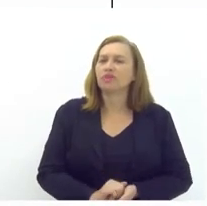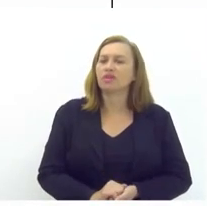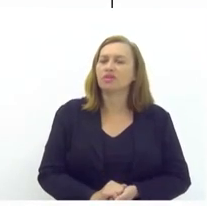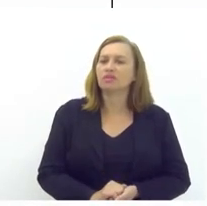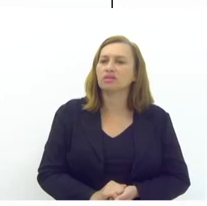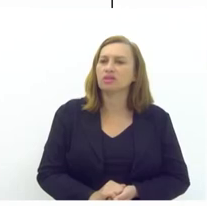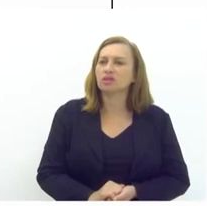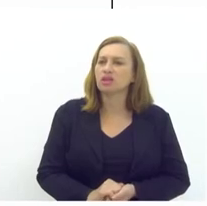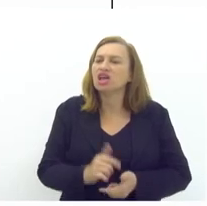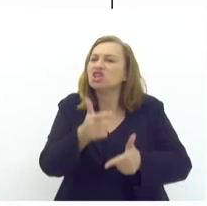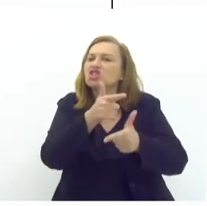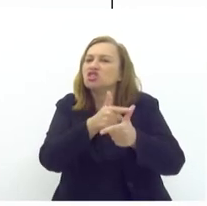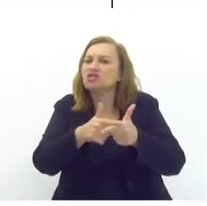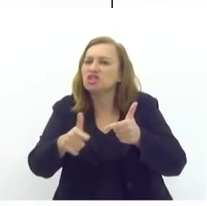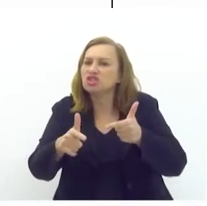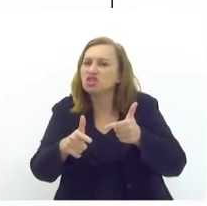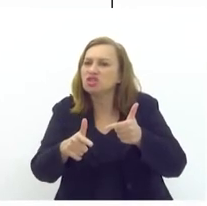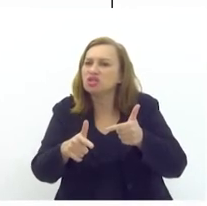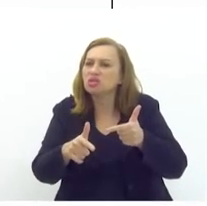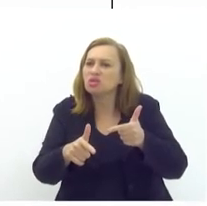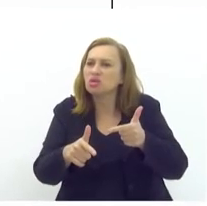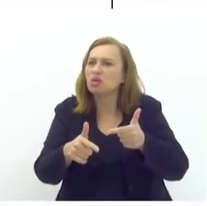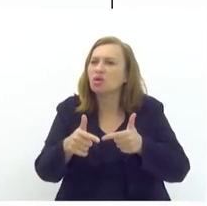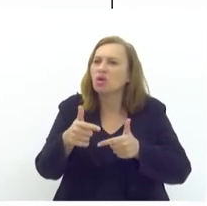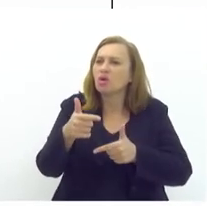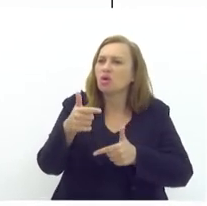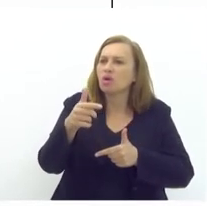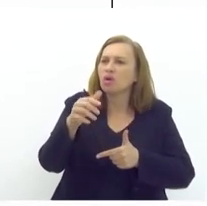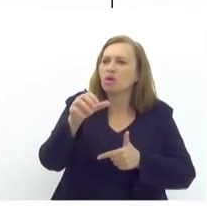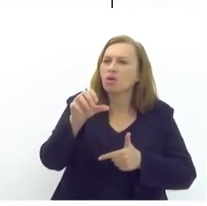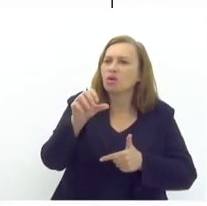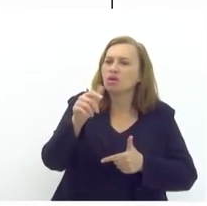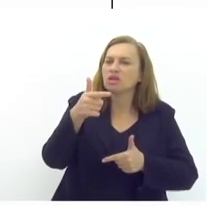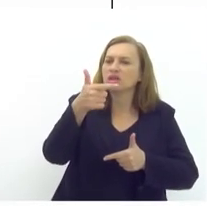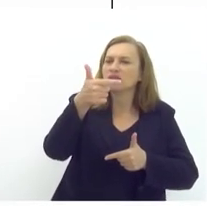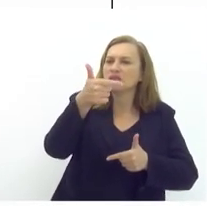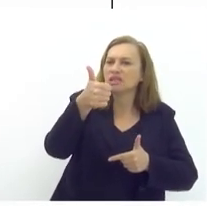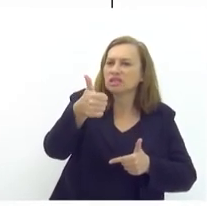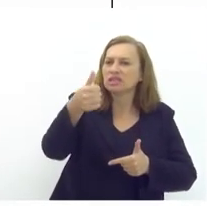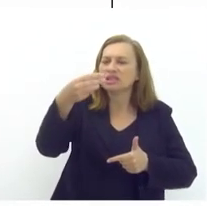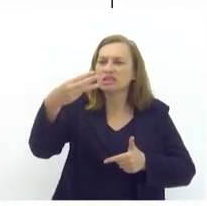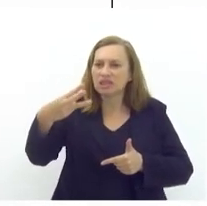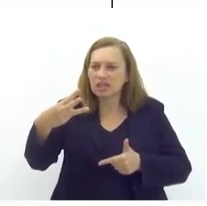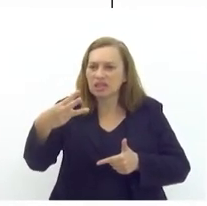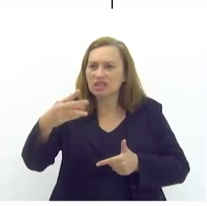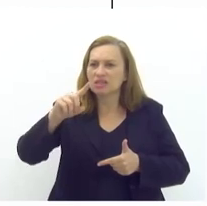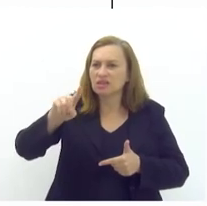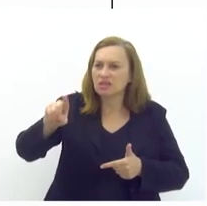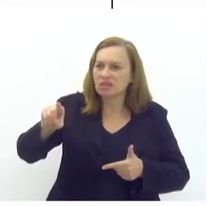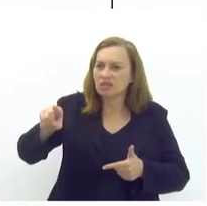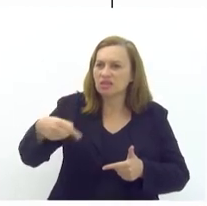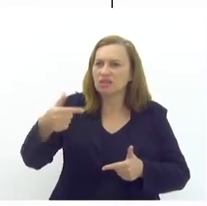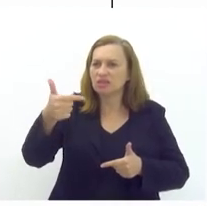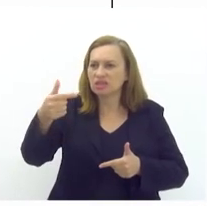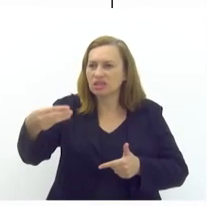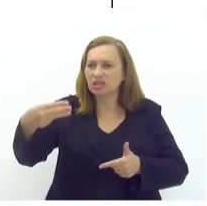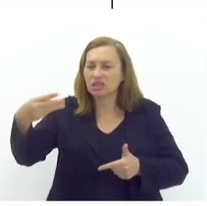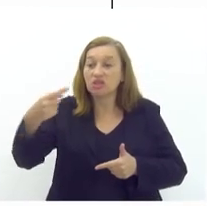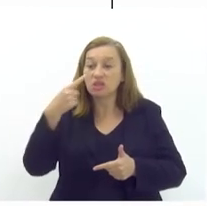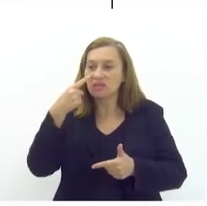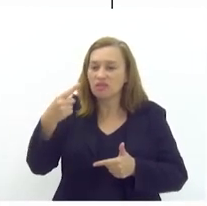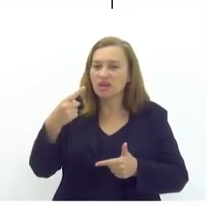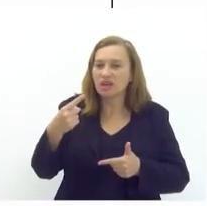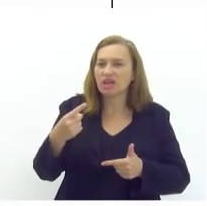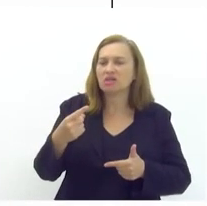se você dividir lá 36,72 por 13,33 você vai encontrar aumentos da Ordem 170%